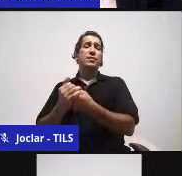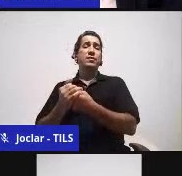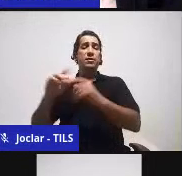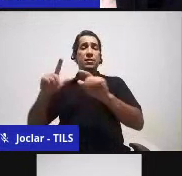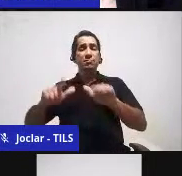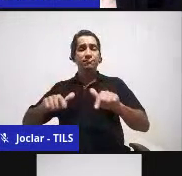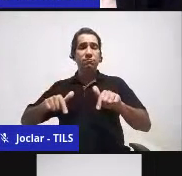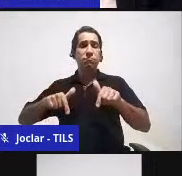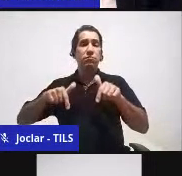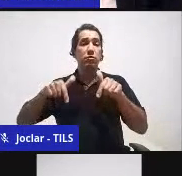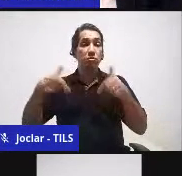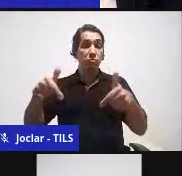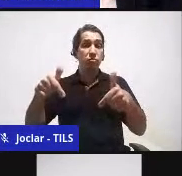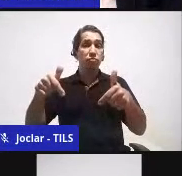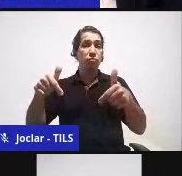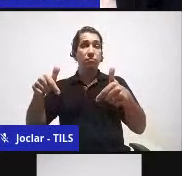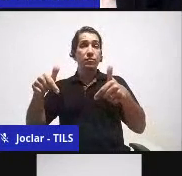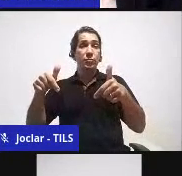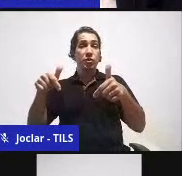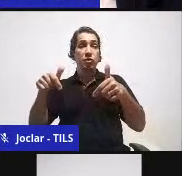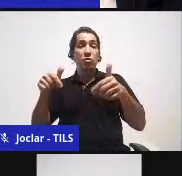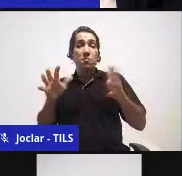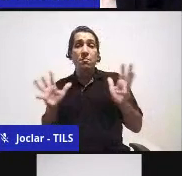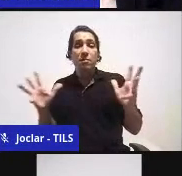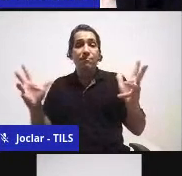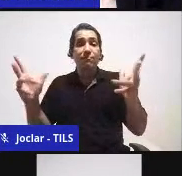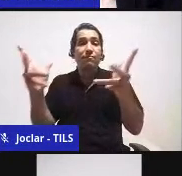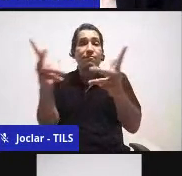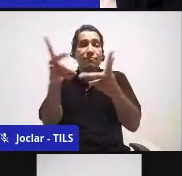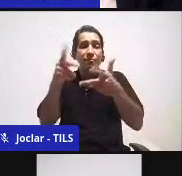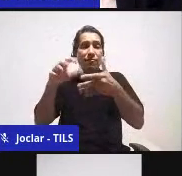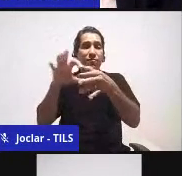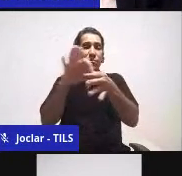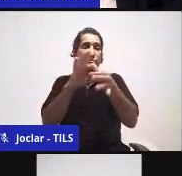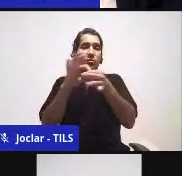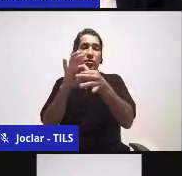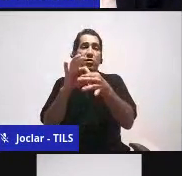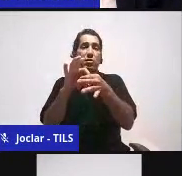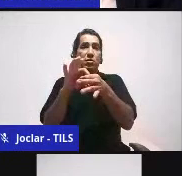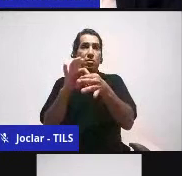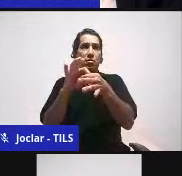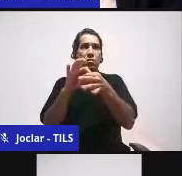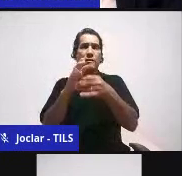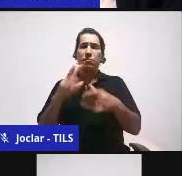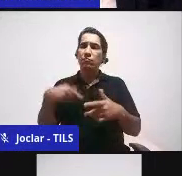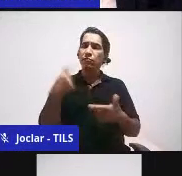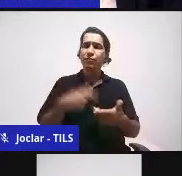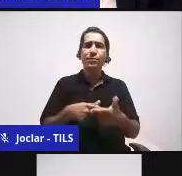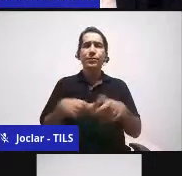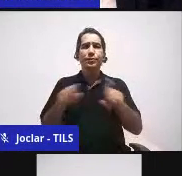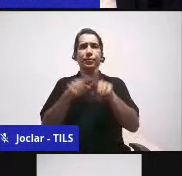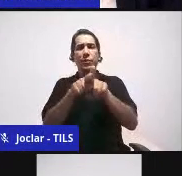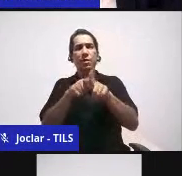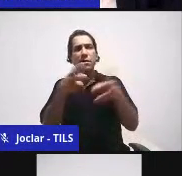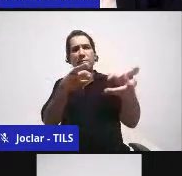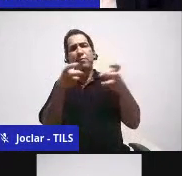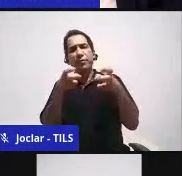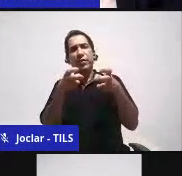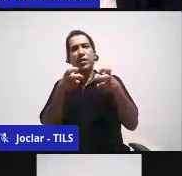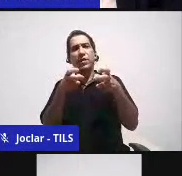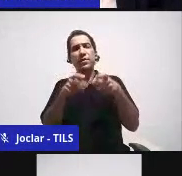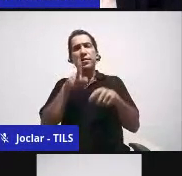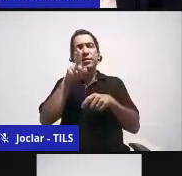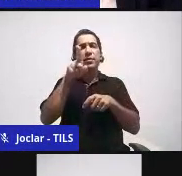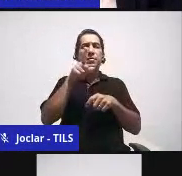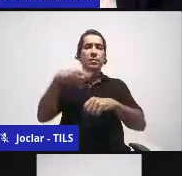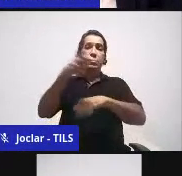pela unificação, bom, a gente está vendo o que está acontecendo nos Estados Unidos, né? Eu estou aqui acompanhando, enquanto a gente está falando, eu também estou com uma outra aba